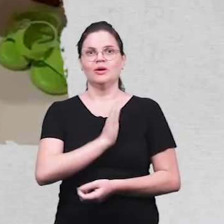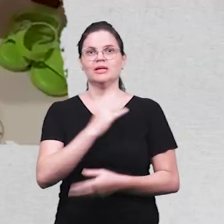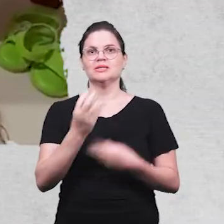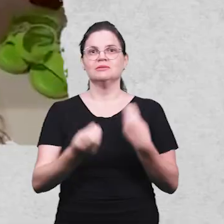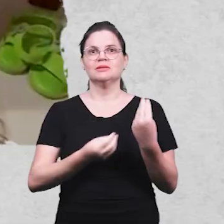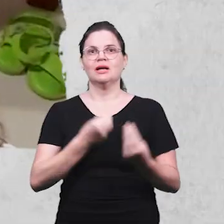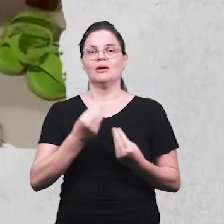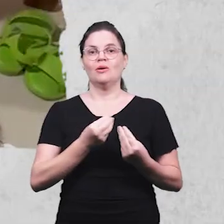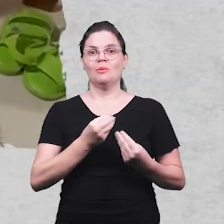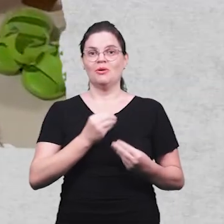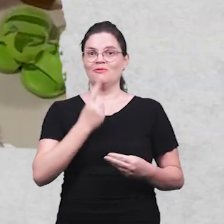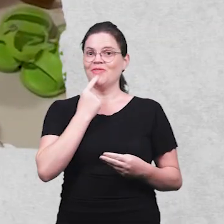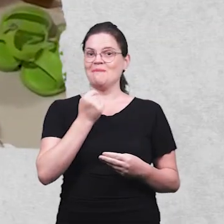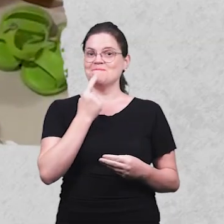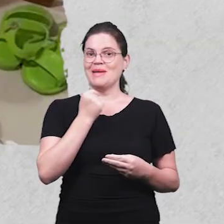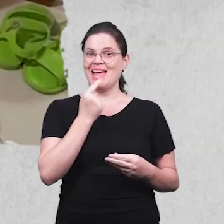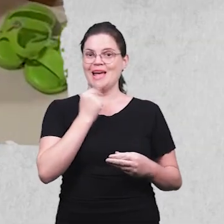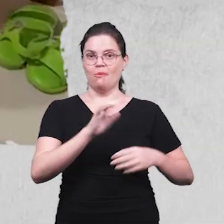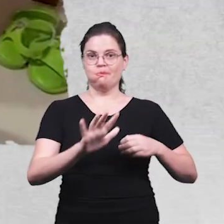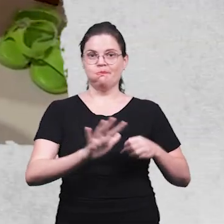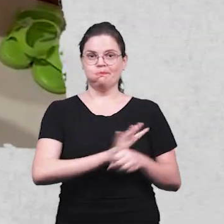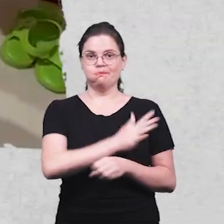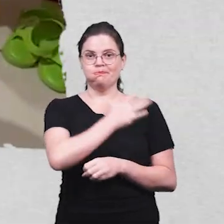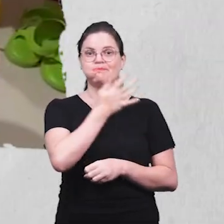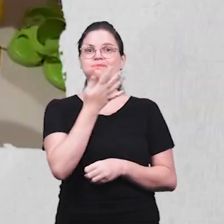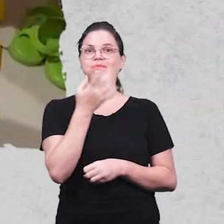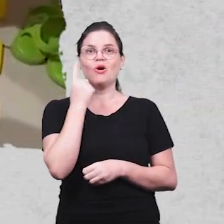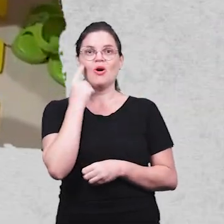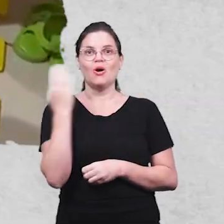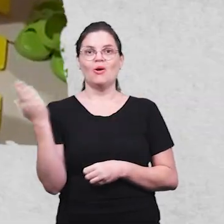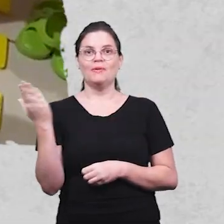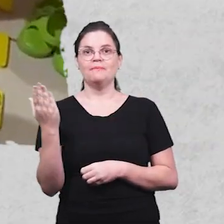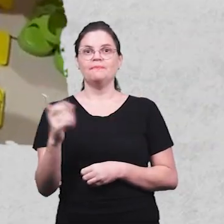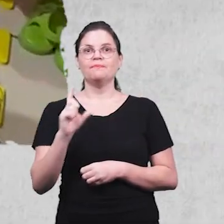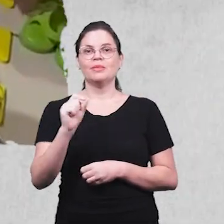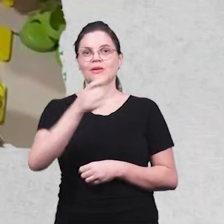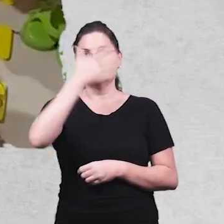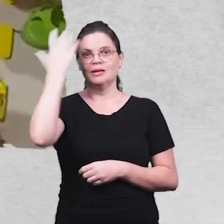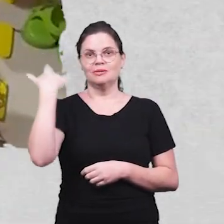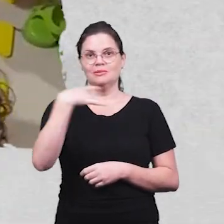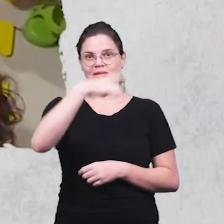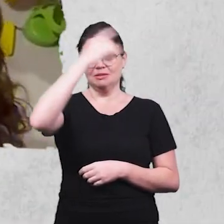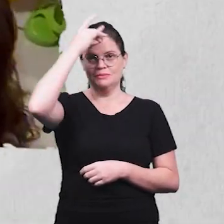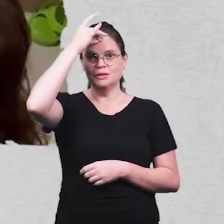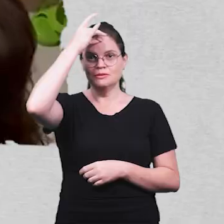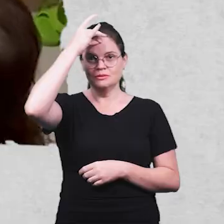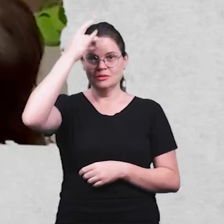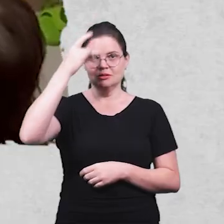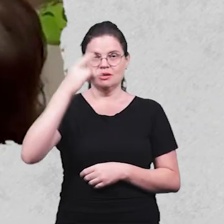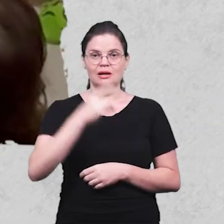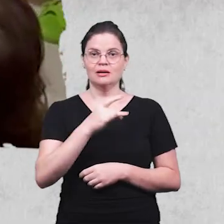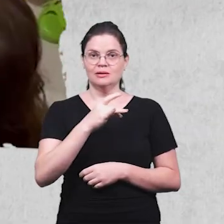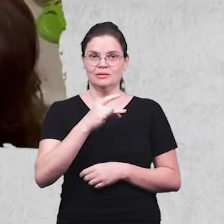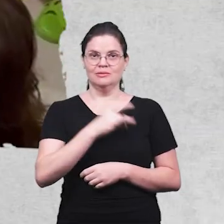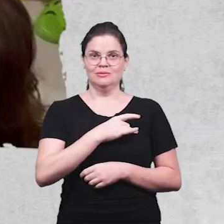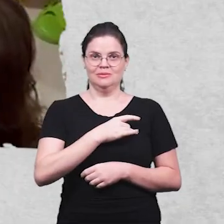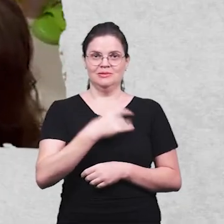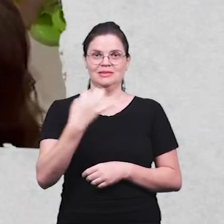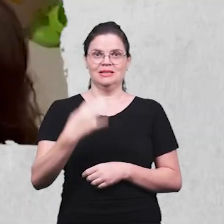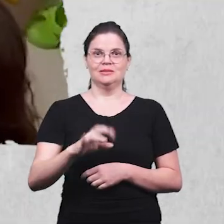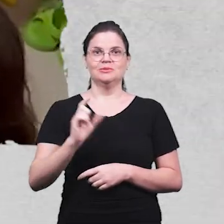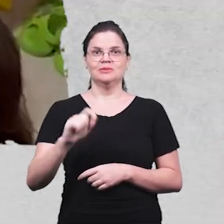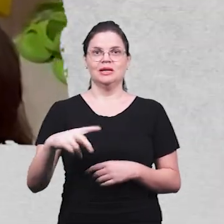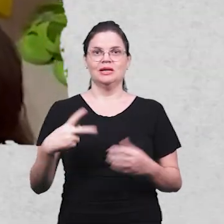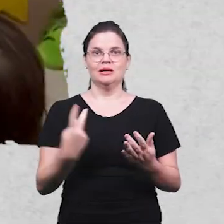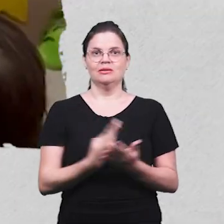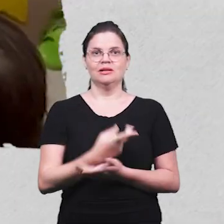dela? Cheio, não é? Cheio de quê? Do Espírito Santo. E aí o